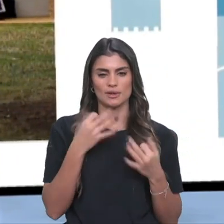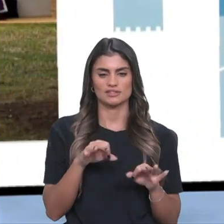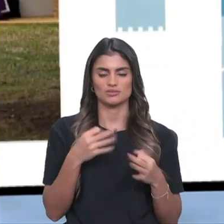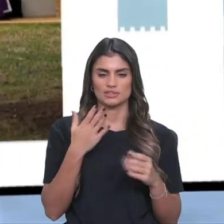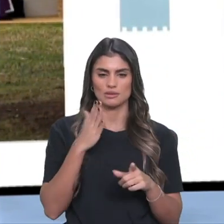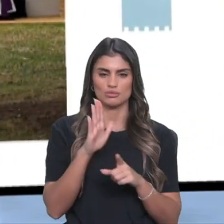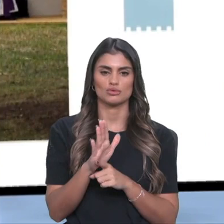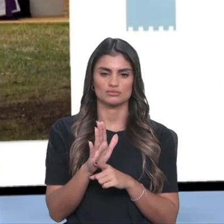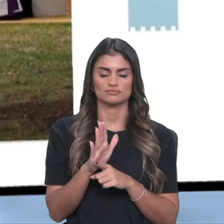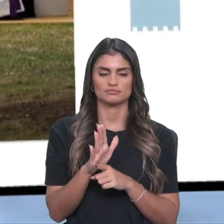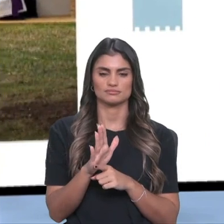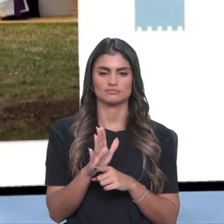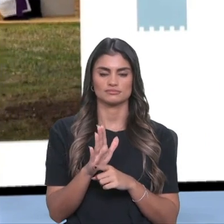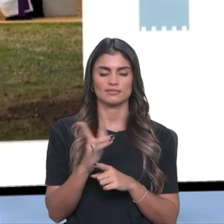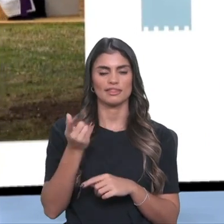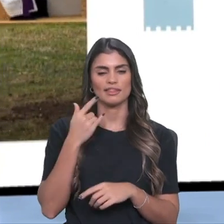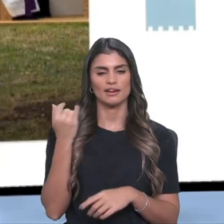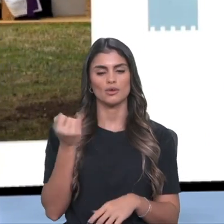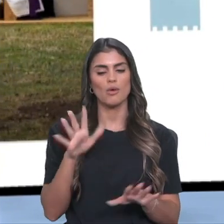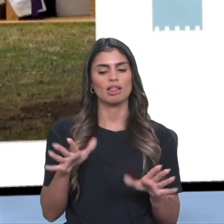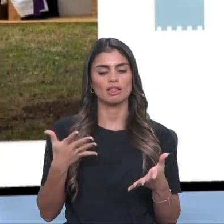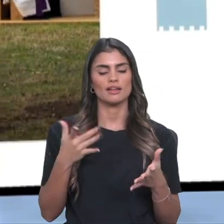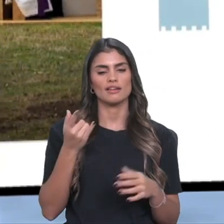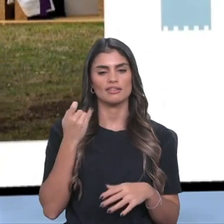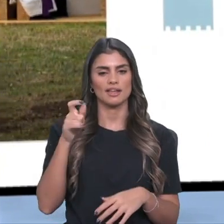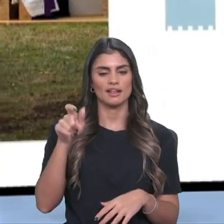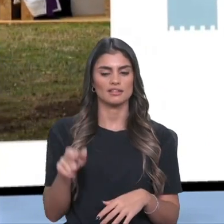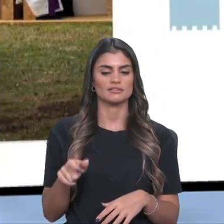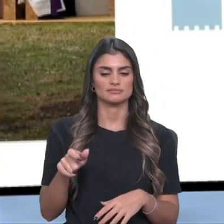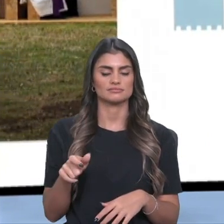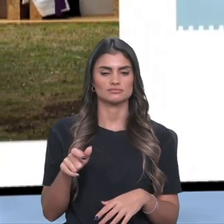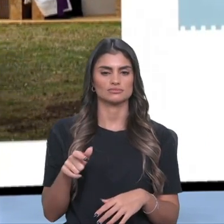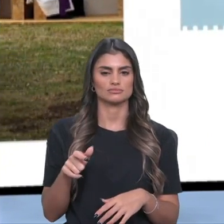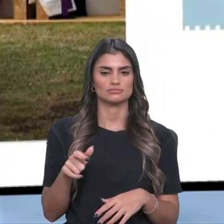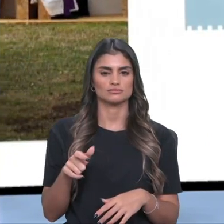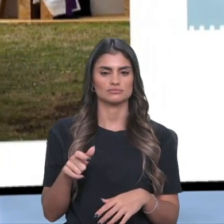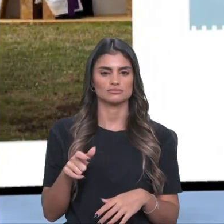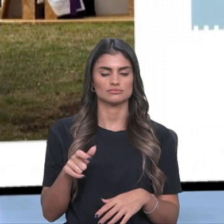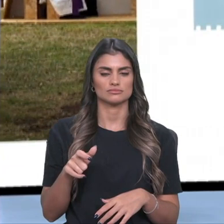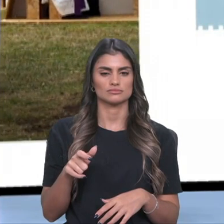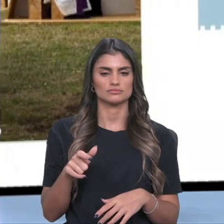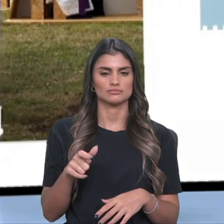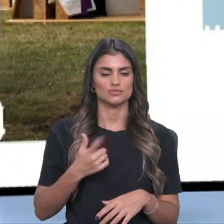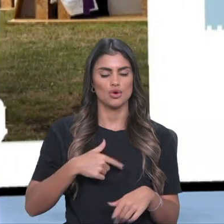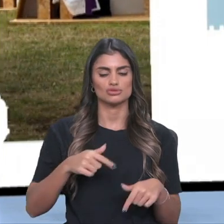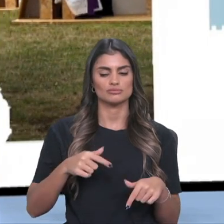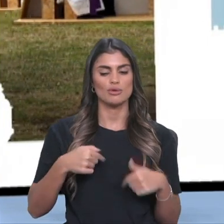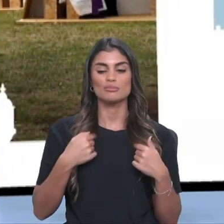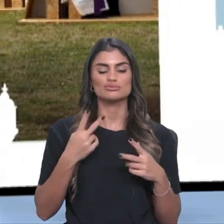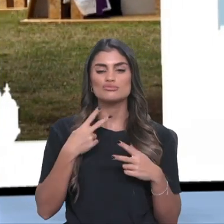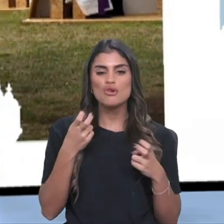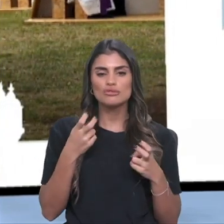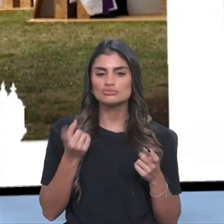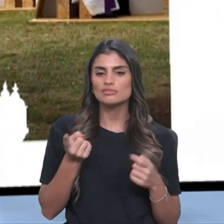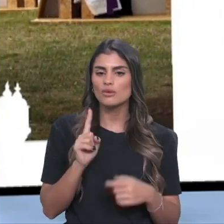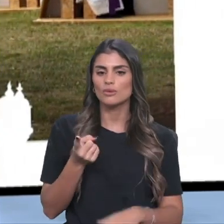mas é um exemplo que dou, a ideia de que é Ele que nos ilumina, não somos nós propriamente que descobrimos, não é? A ideia